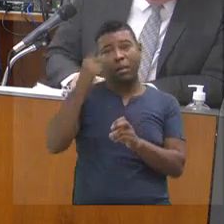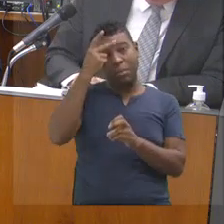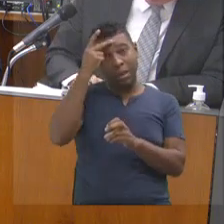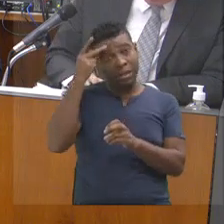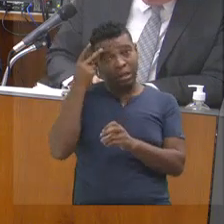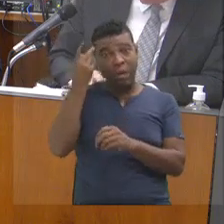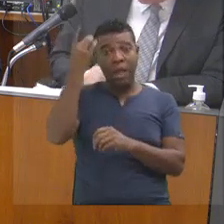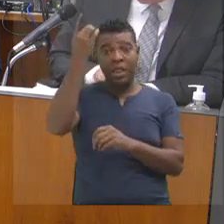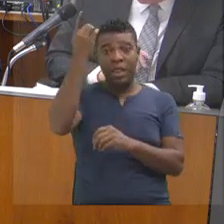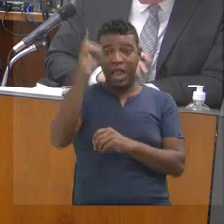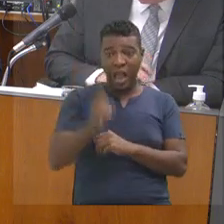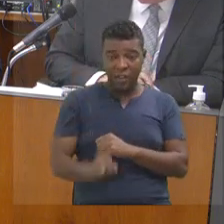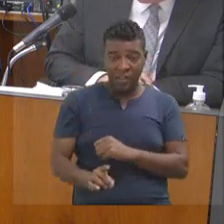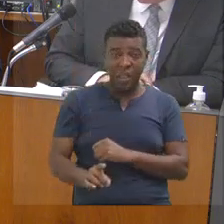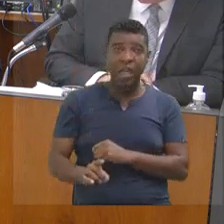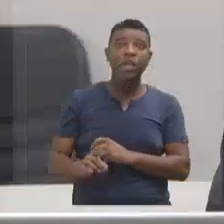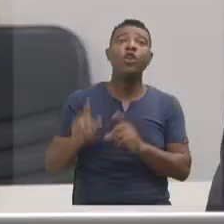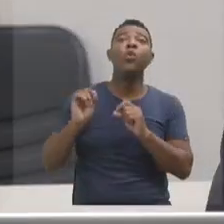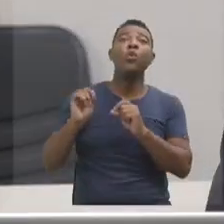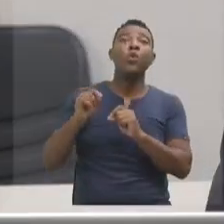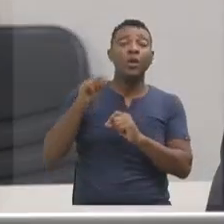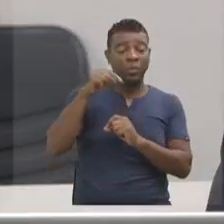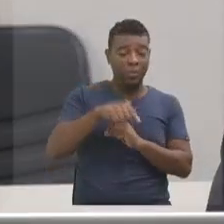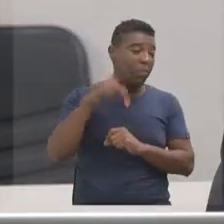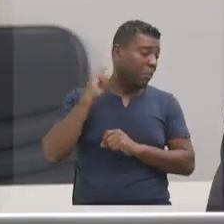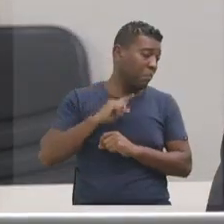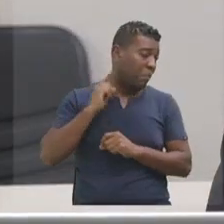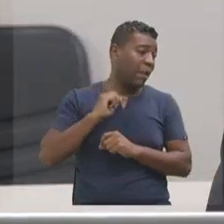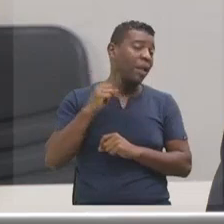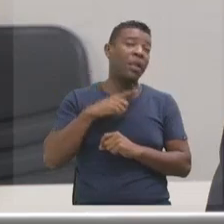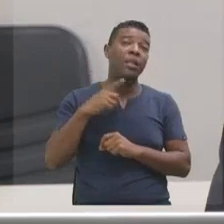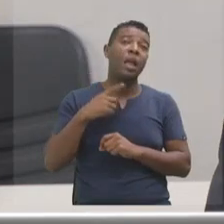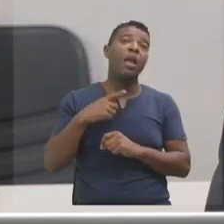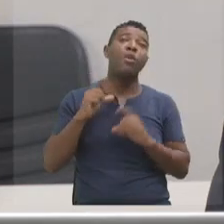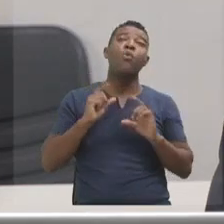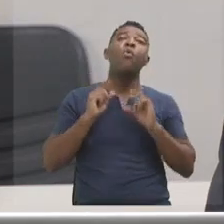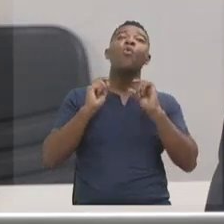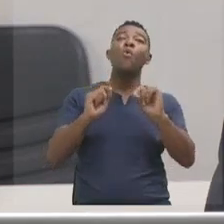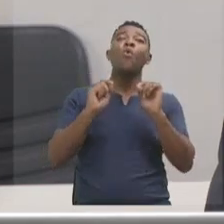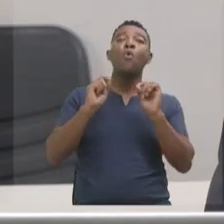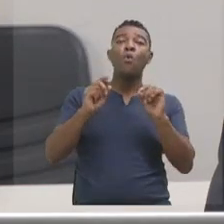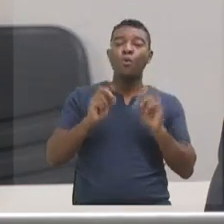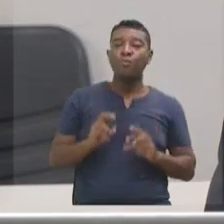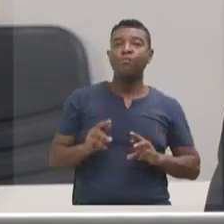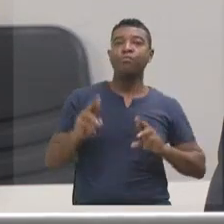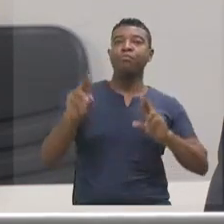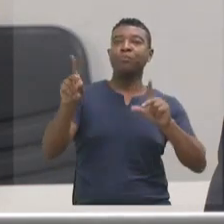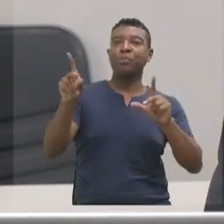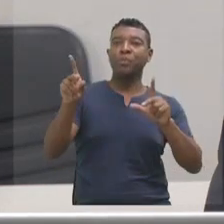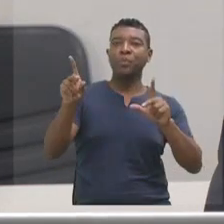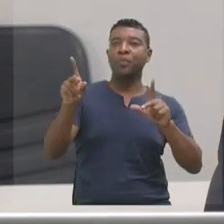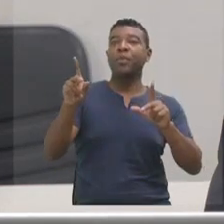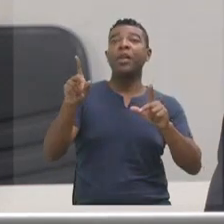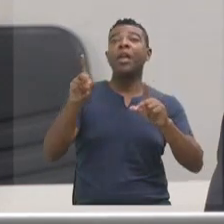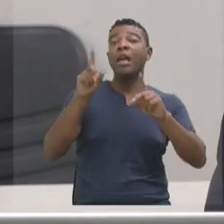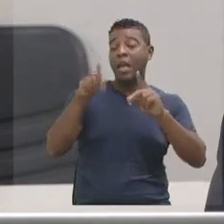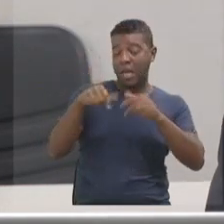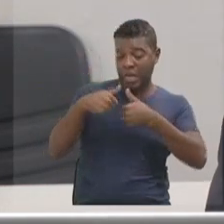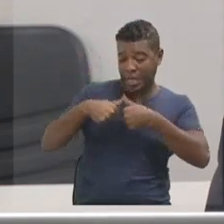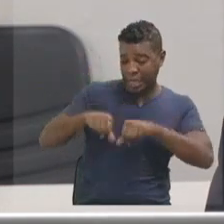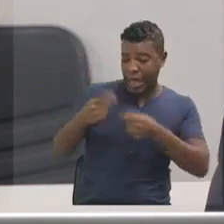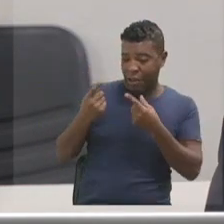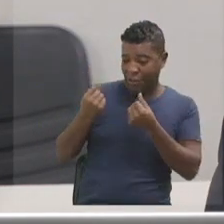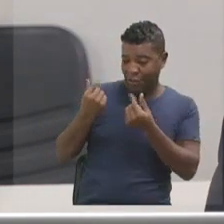é outro Bom exemplo que Minas tem Minas Gerais vem aumentando os valores